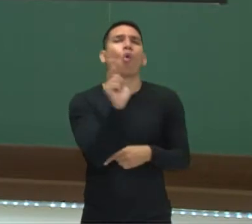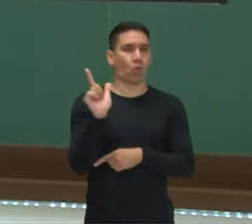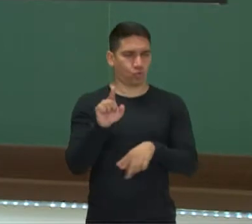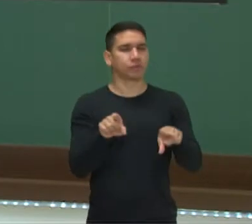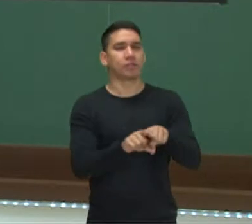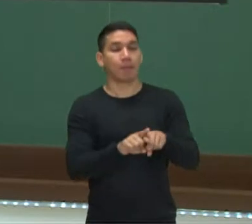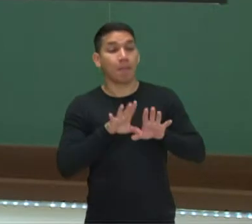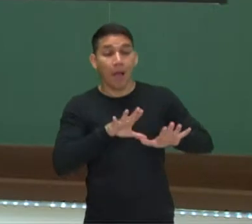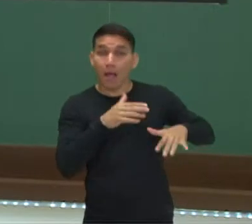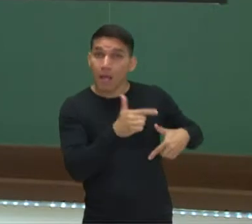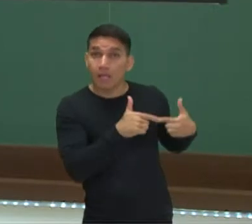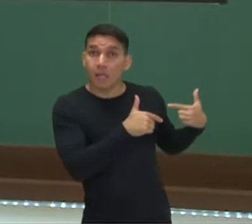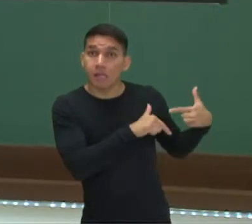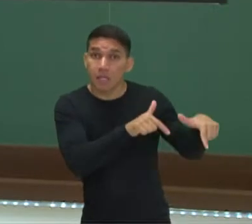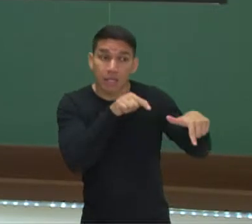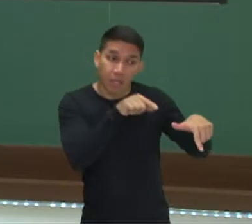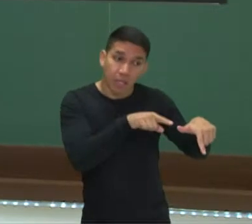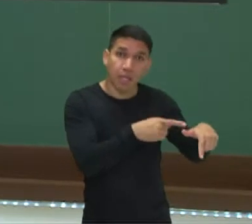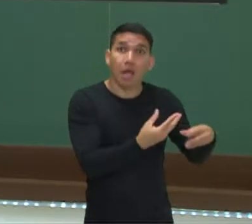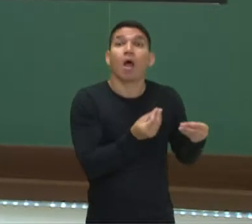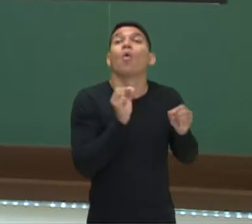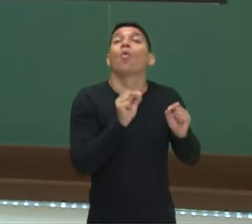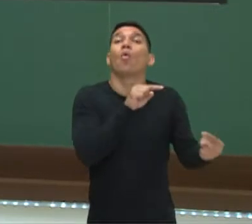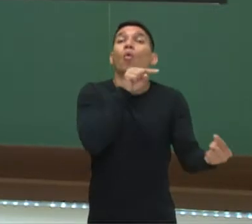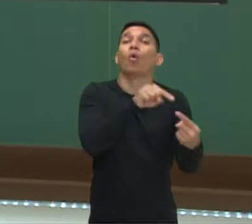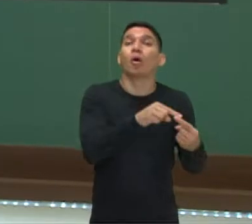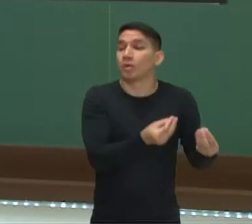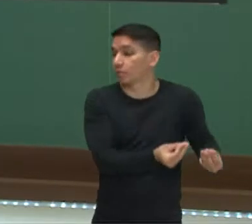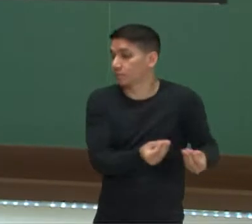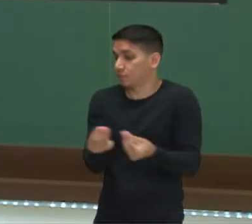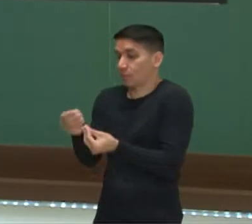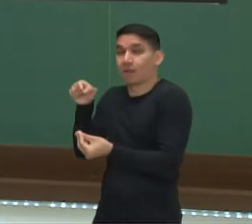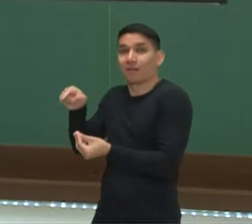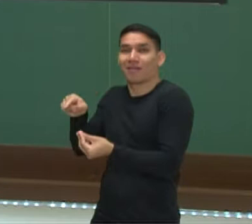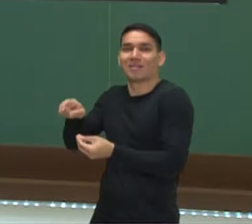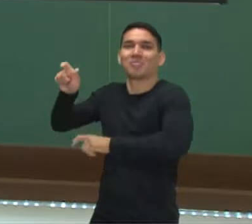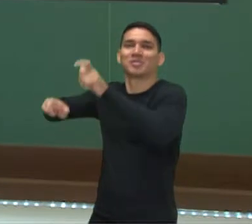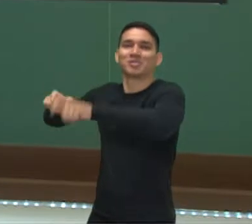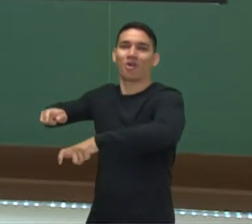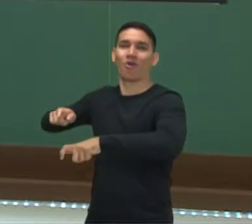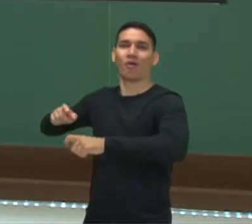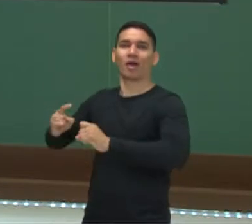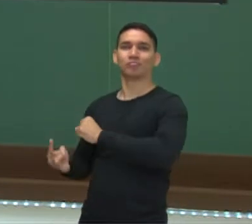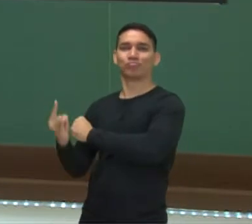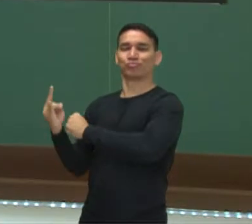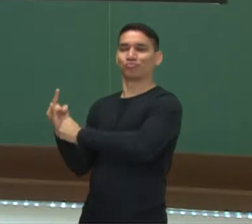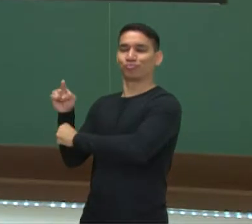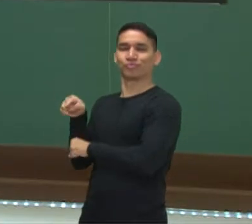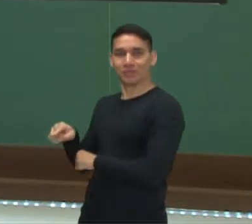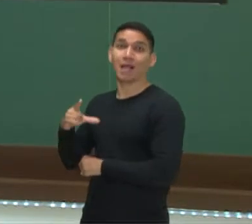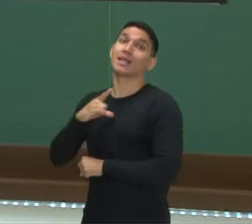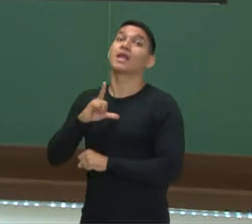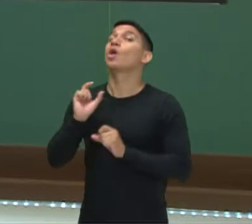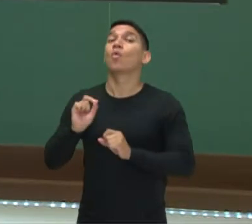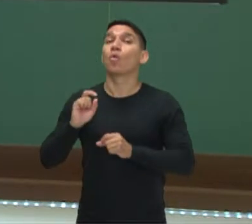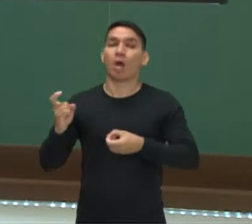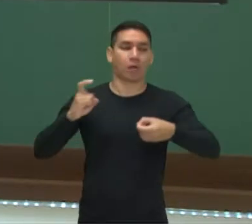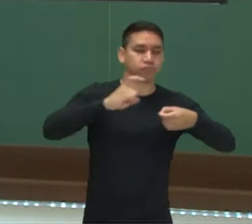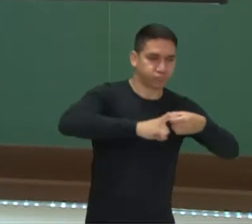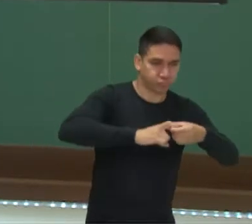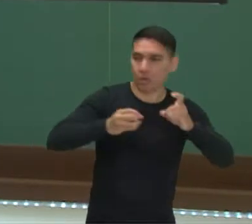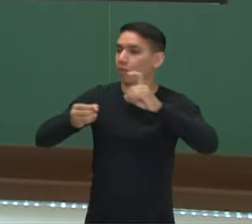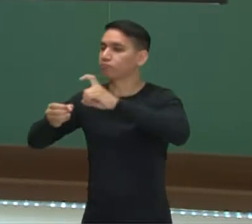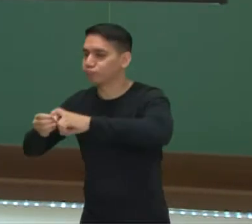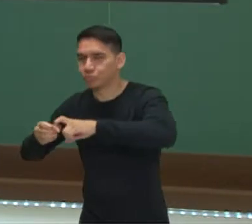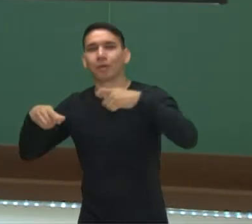rural, atendem às necessidades das pessoas que vivem nas cidades. Então, existe uma